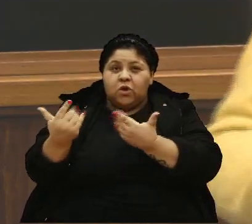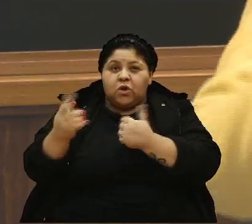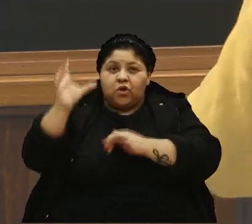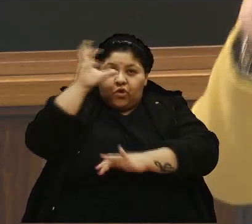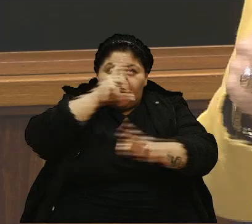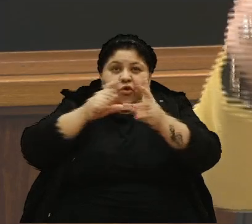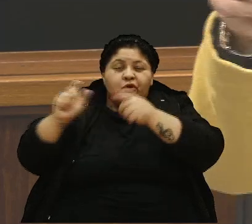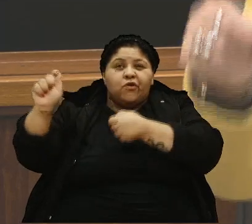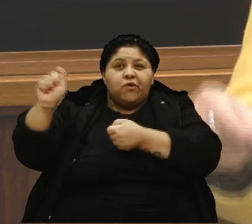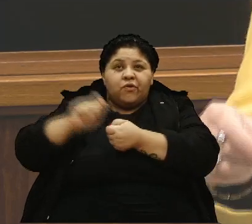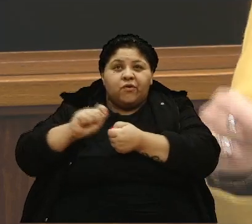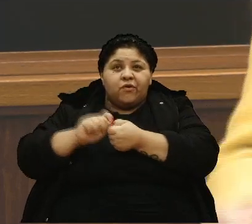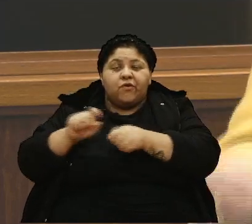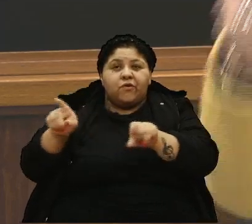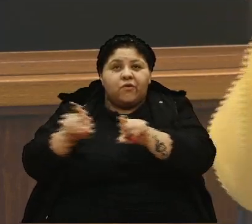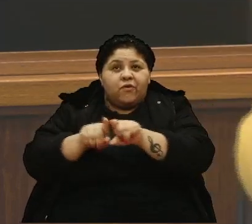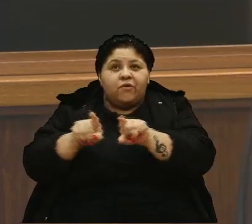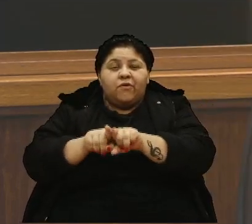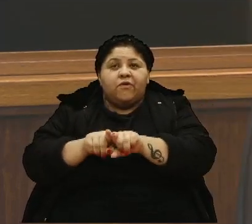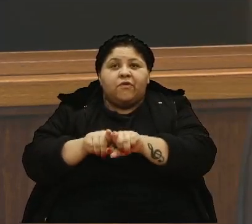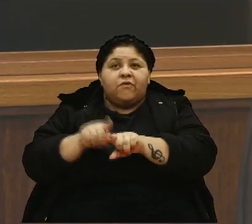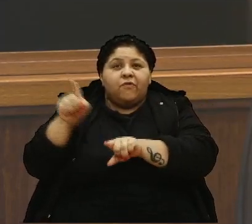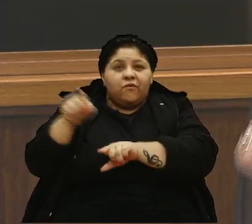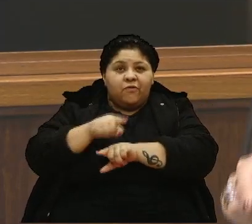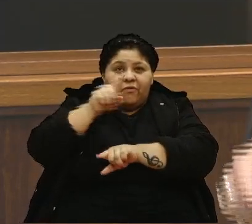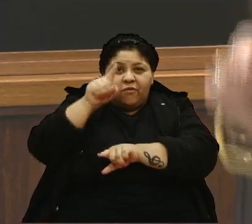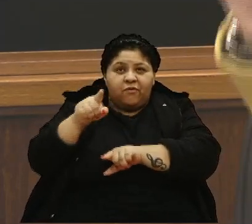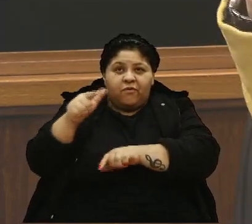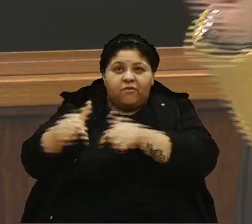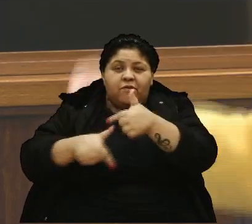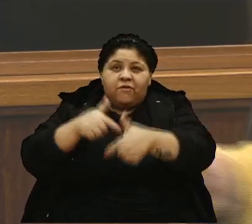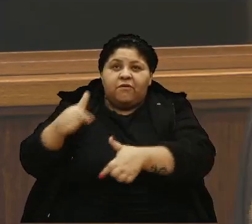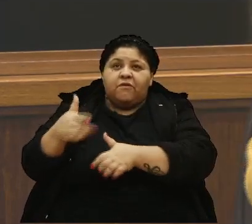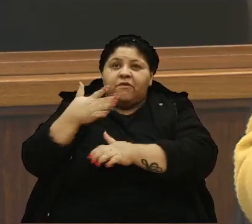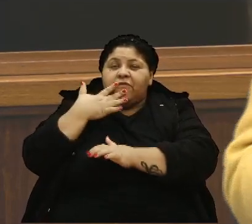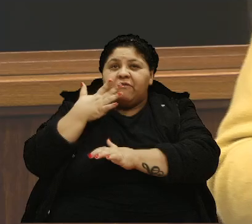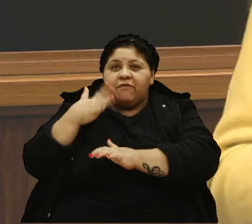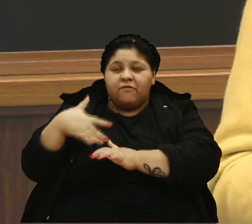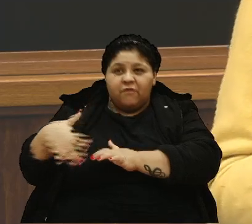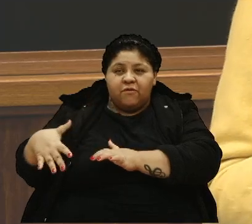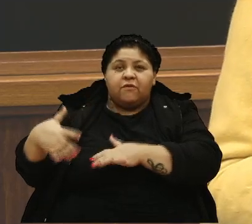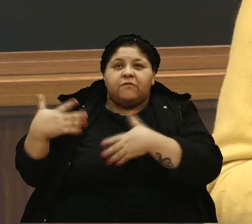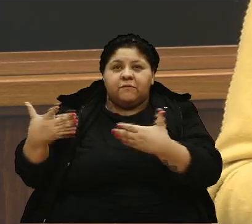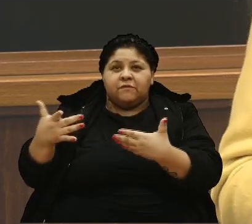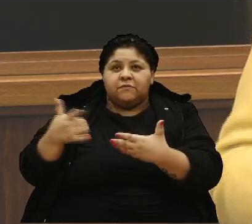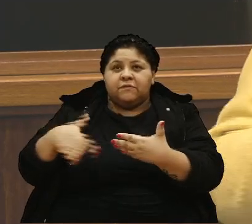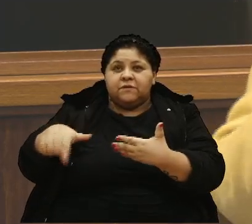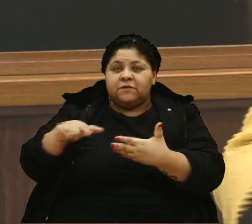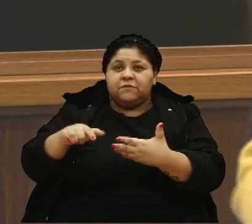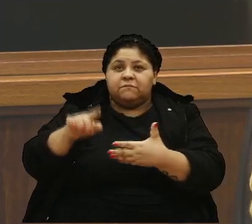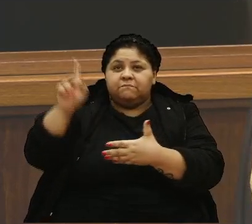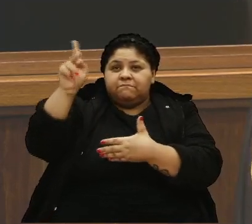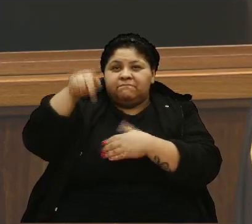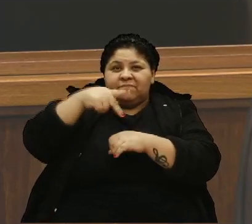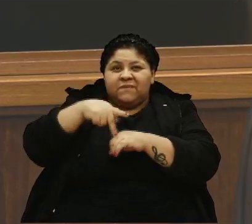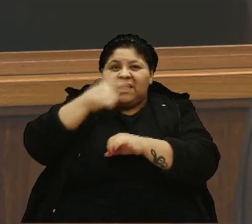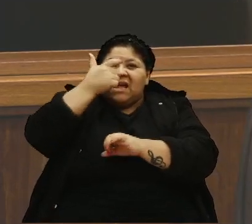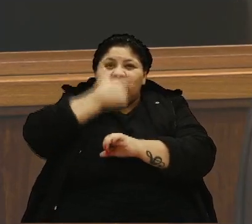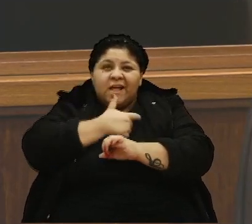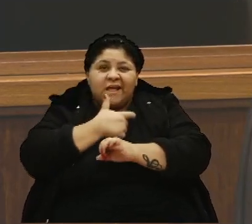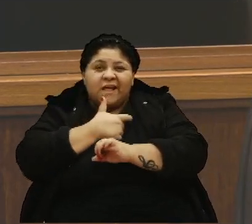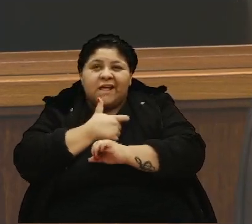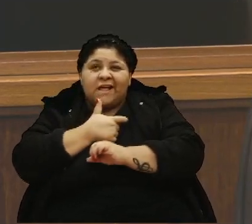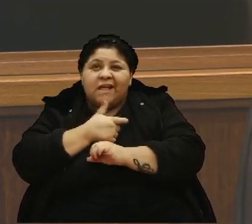e fazer também cumprir a lei da proibição do trabalho infantil no nosso país. Então, acho que é